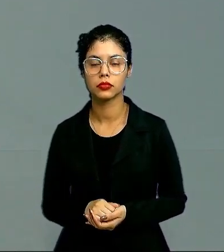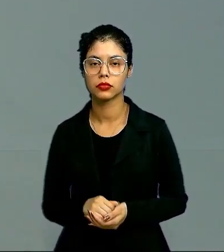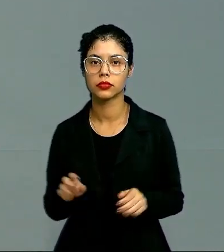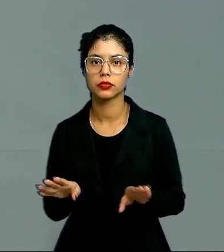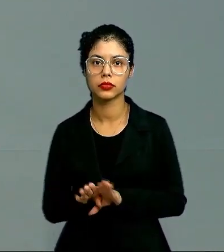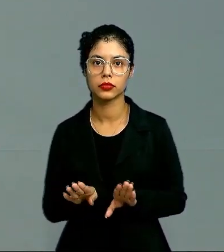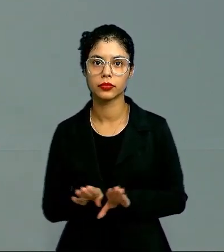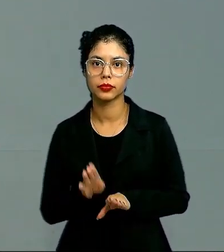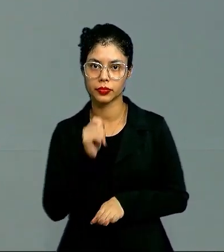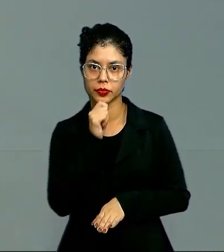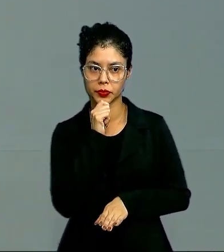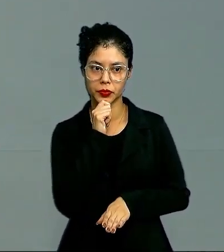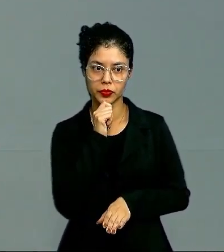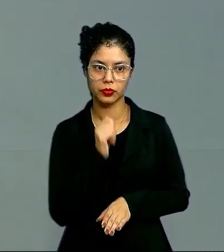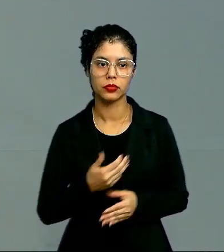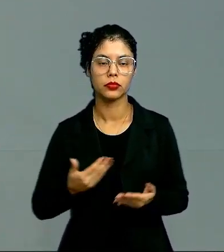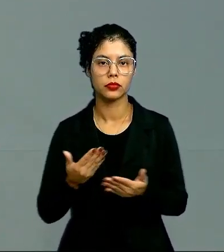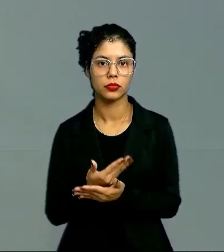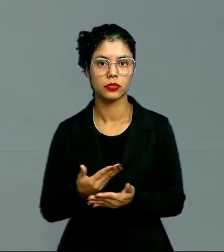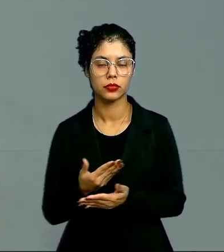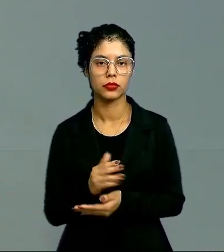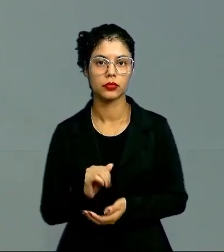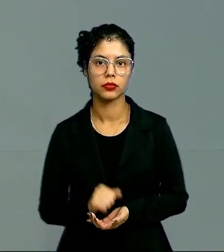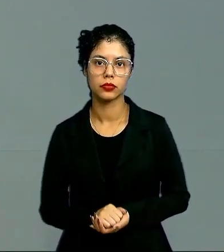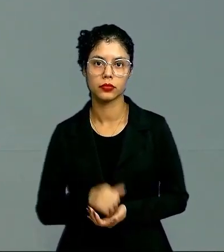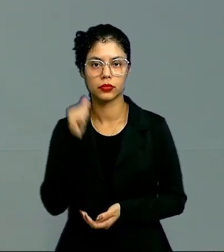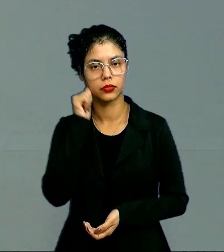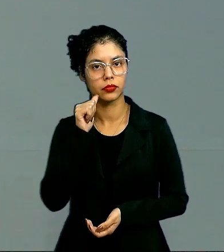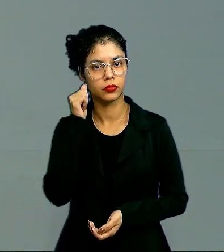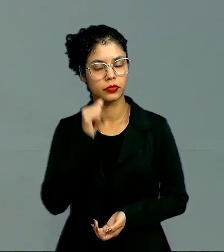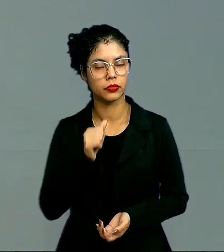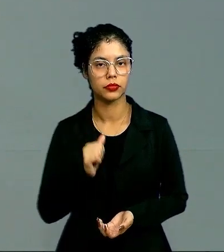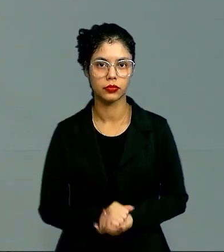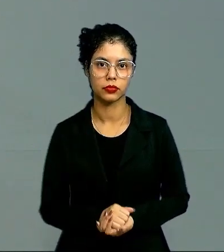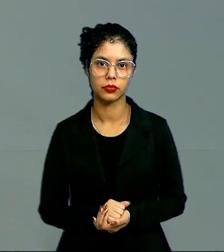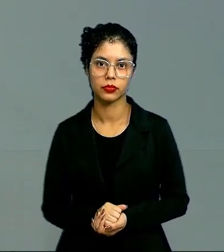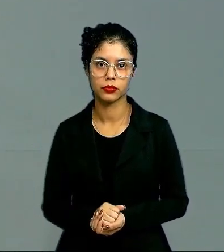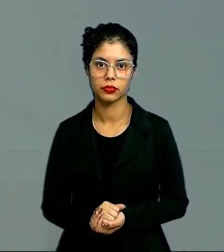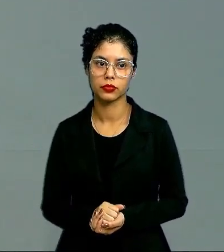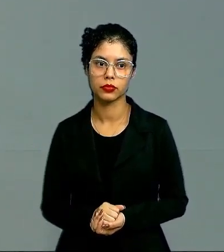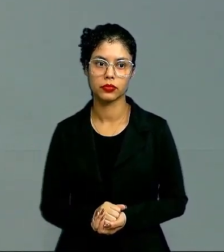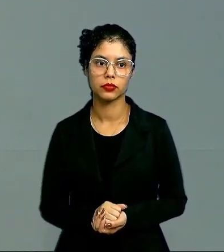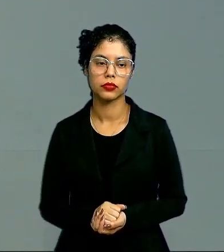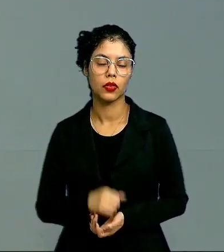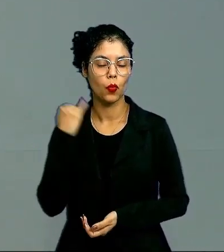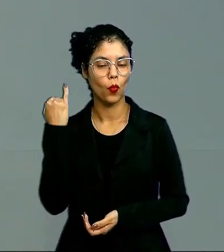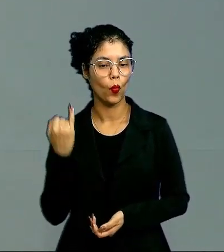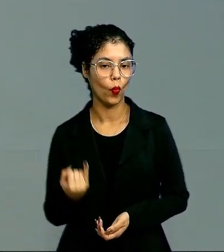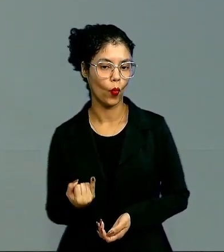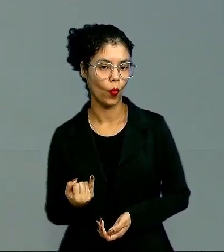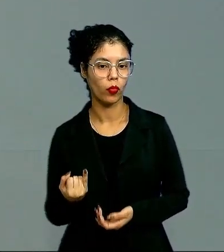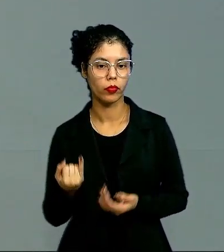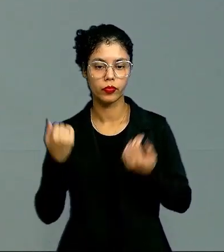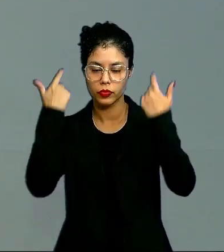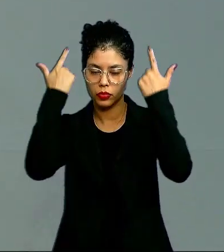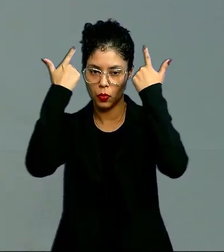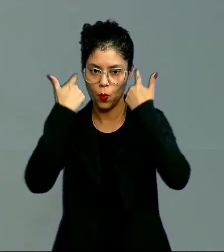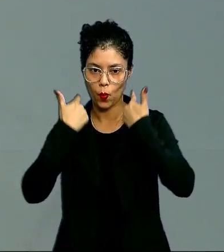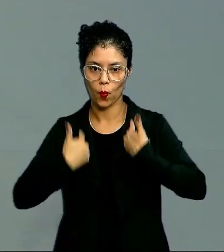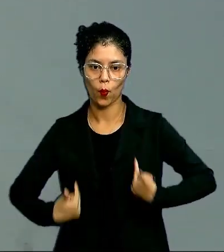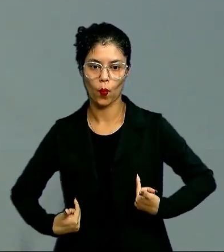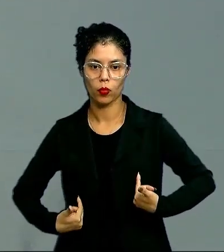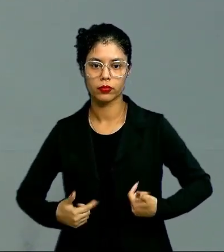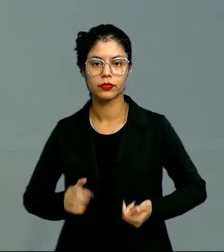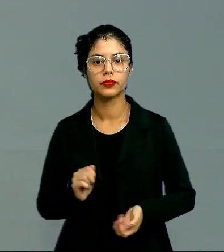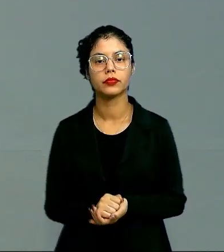beleza privilegiado na sociedade para as mulheres? É uma mulher magra, né? É uma mulher que tem os cabelos lisos. Então, assim, ela não